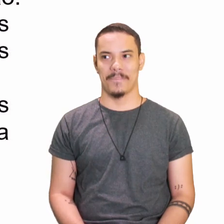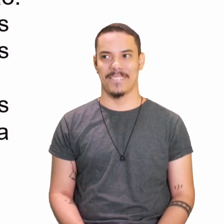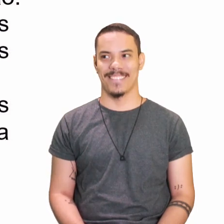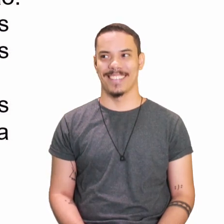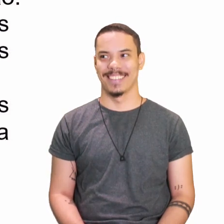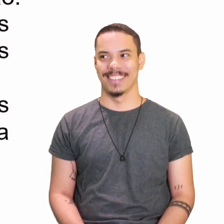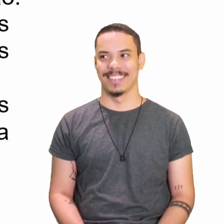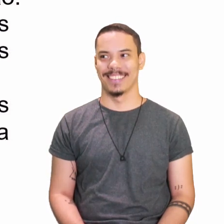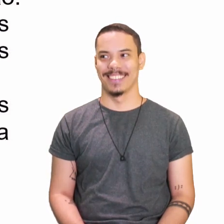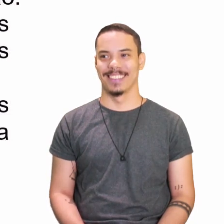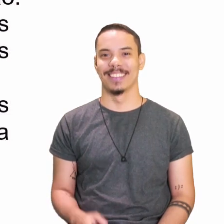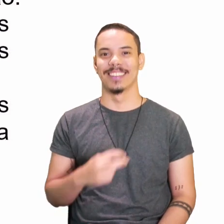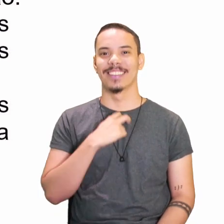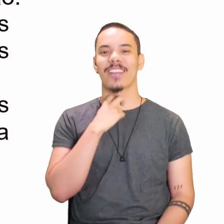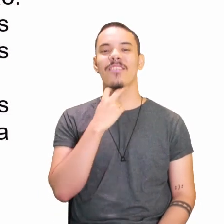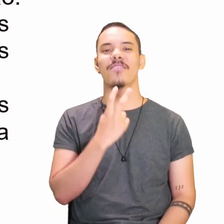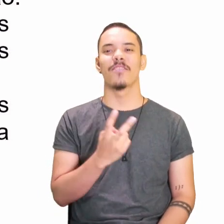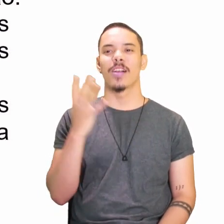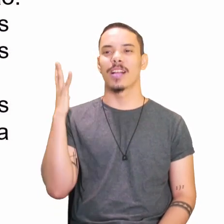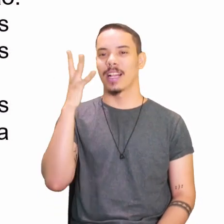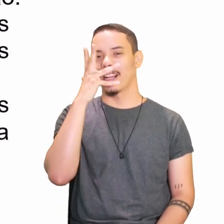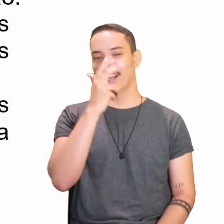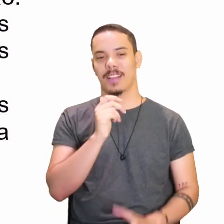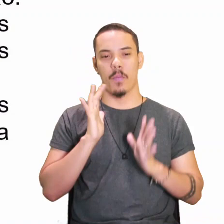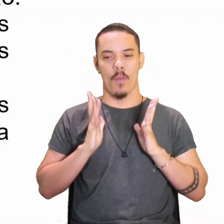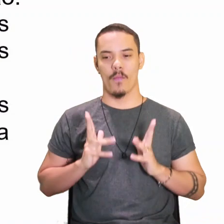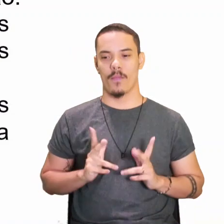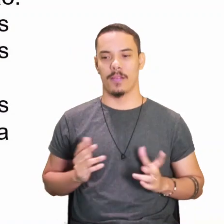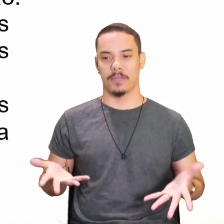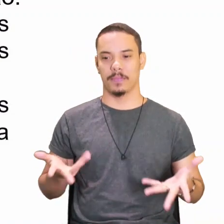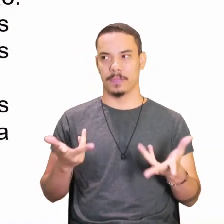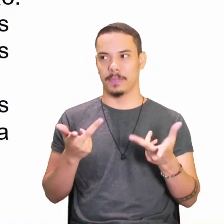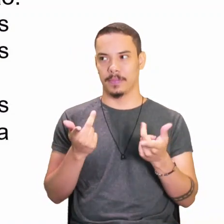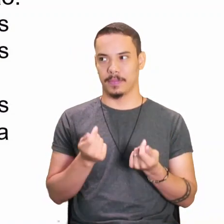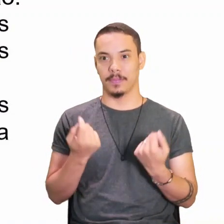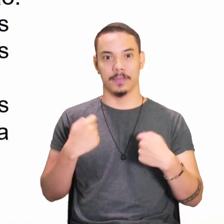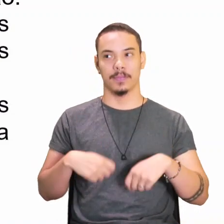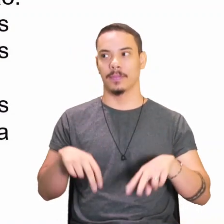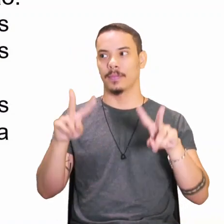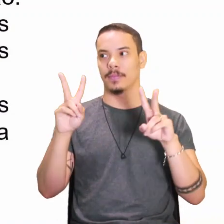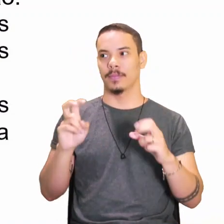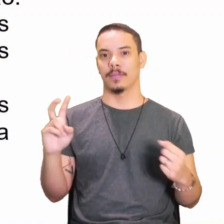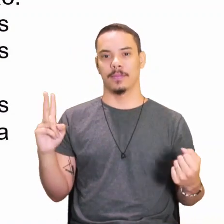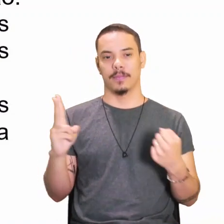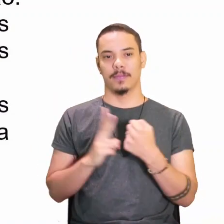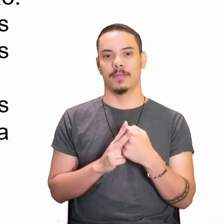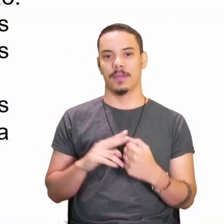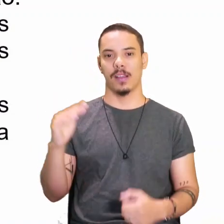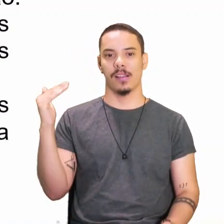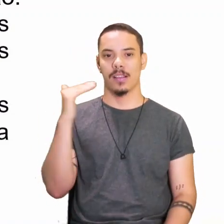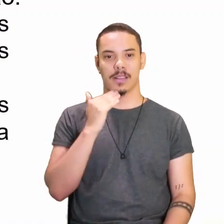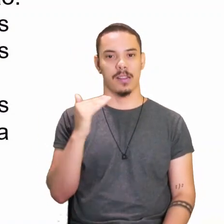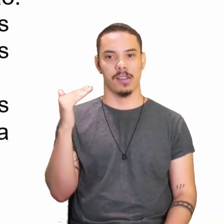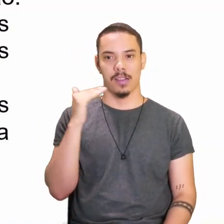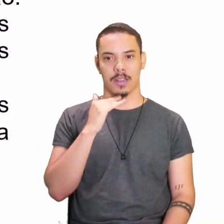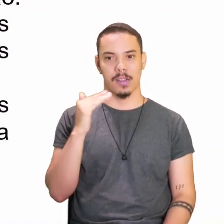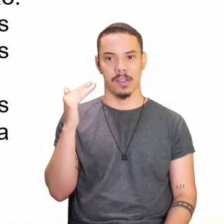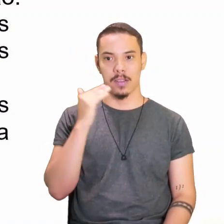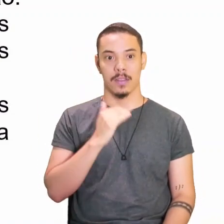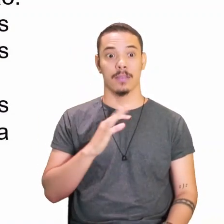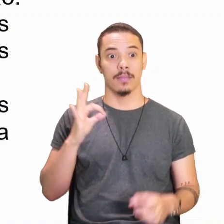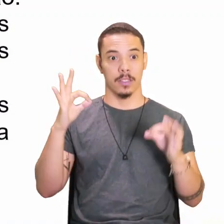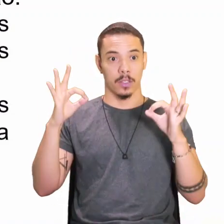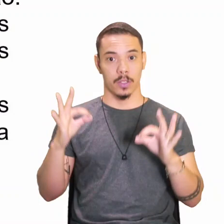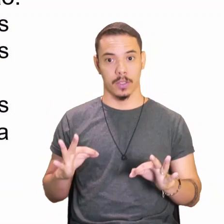ficar mais linda e maravilhosa sobre os verbos defectivos é